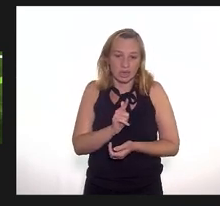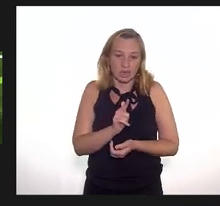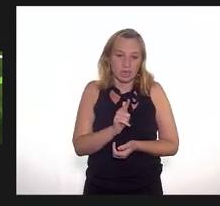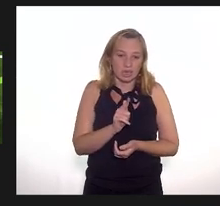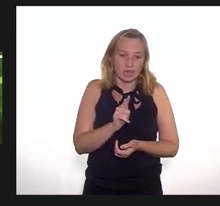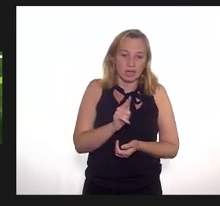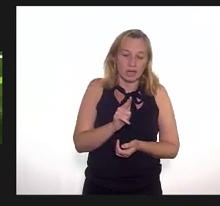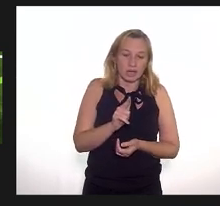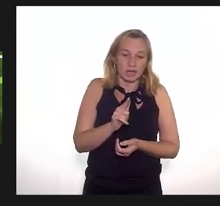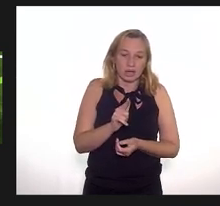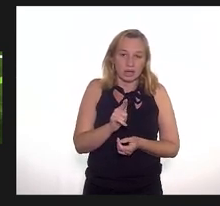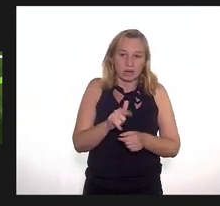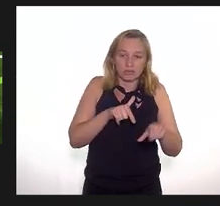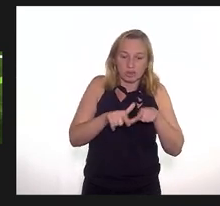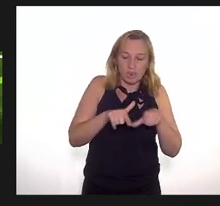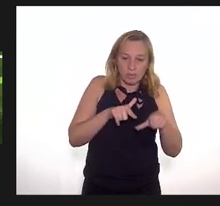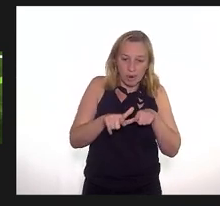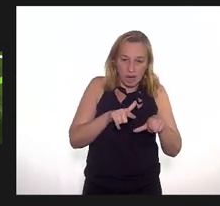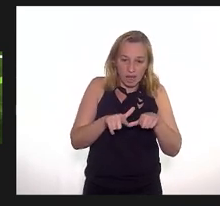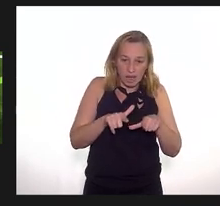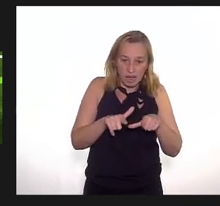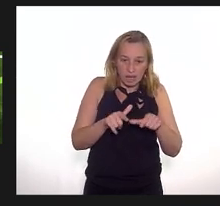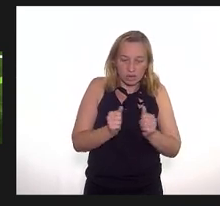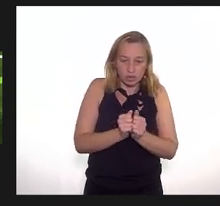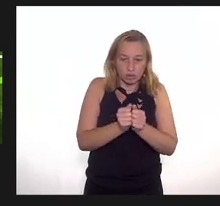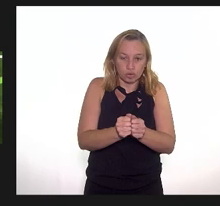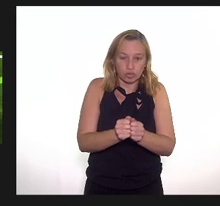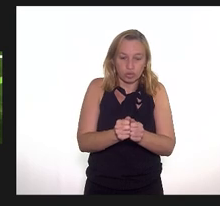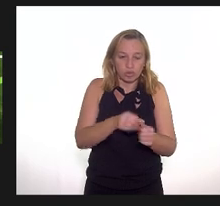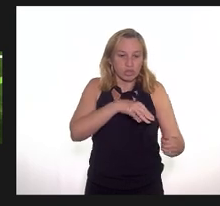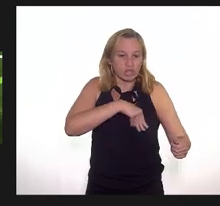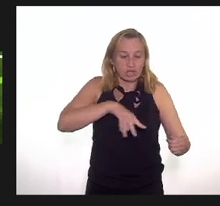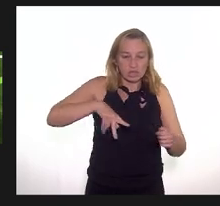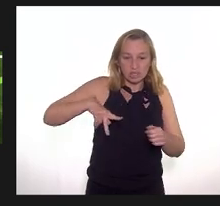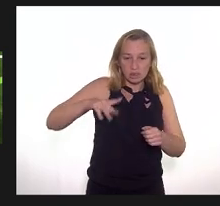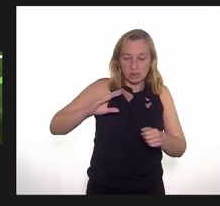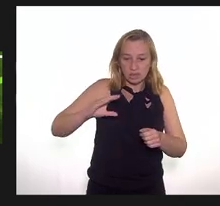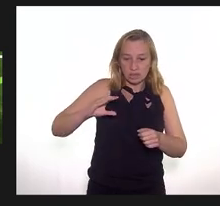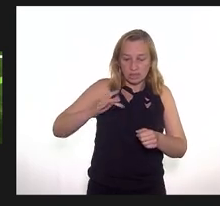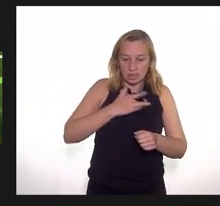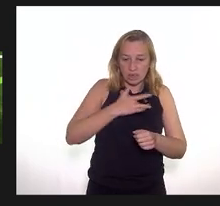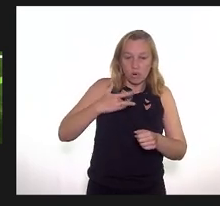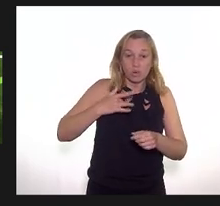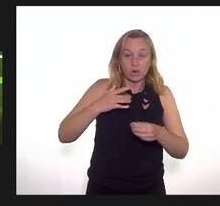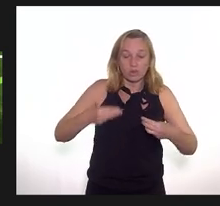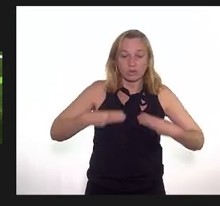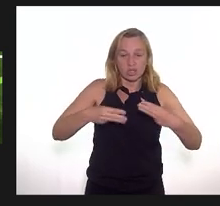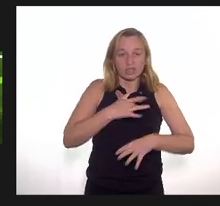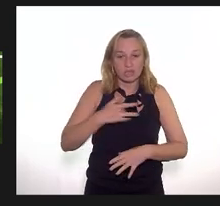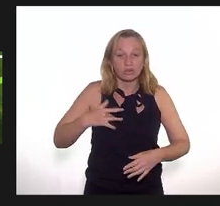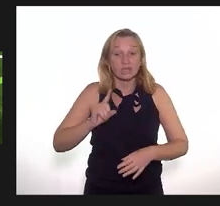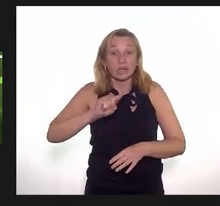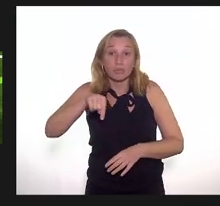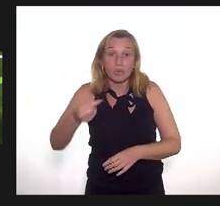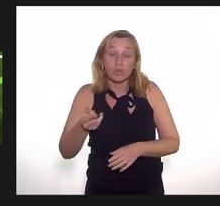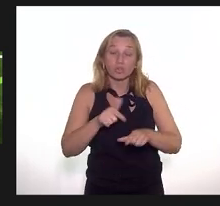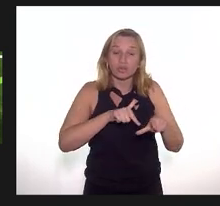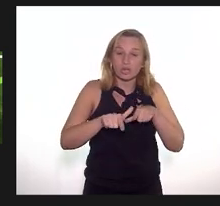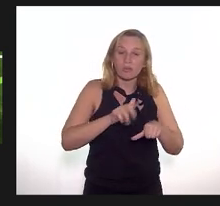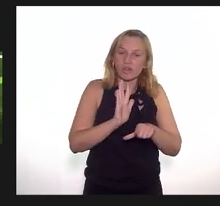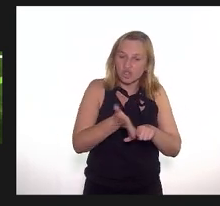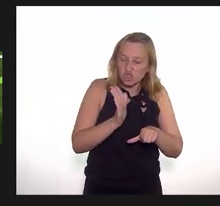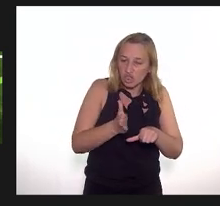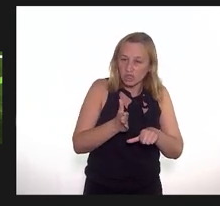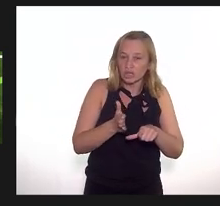um serviço junto ao Ministério da Saúde depois que esse serviço, de forma embrionária, ele já está mais ou